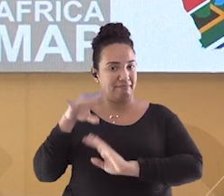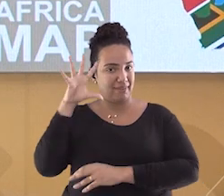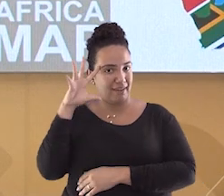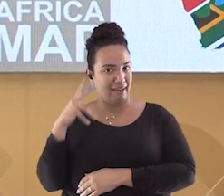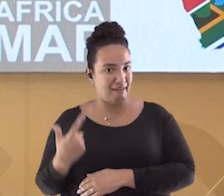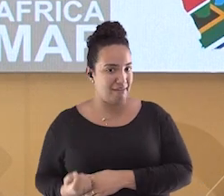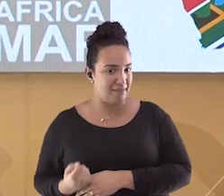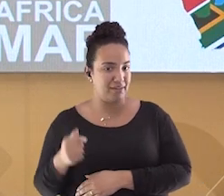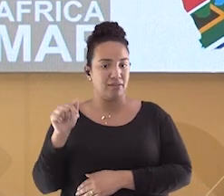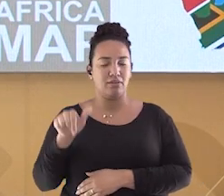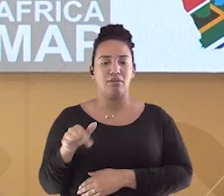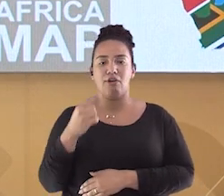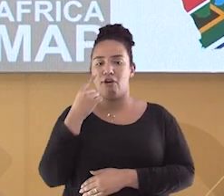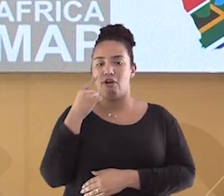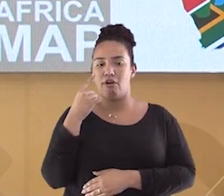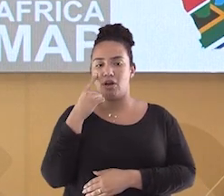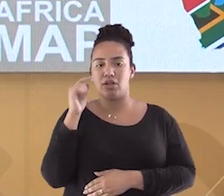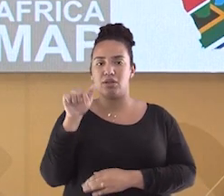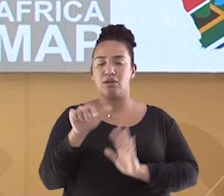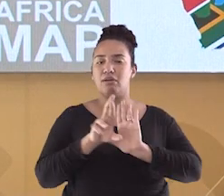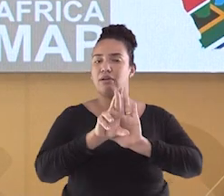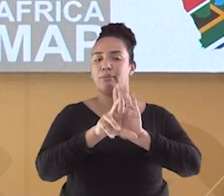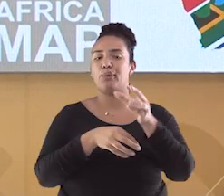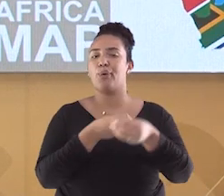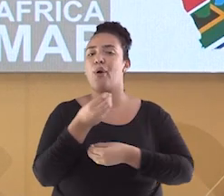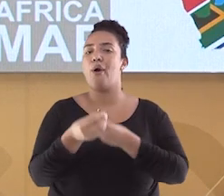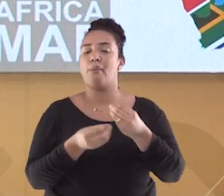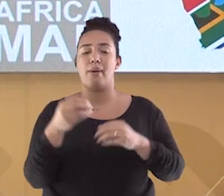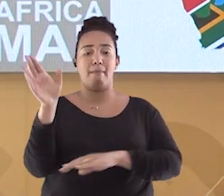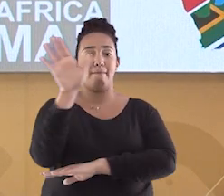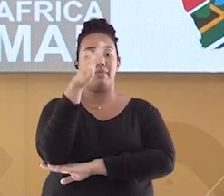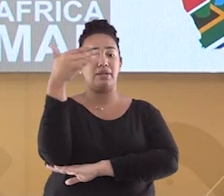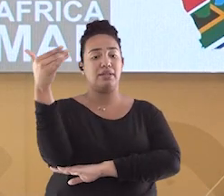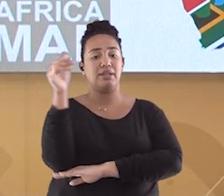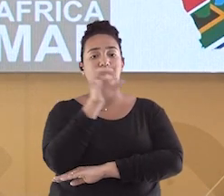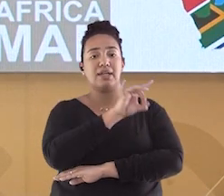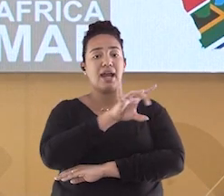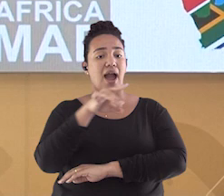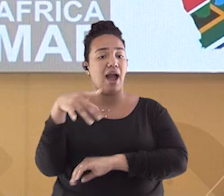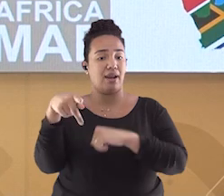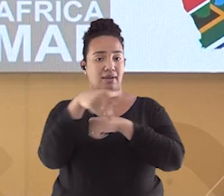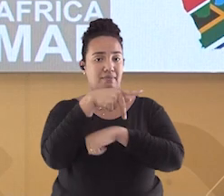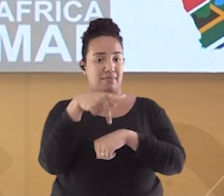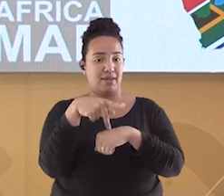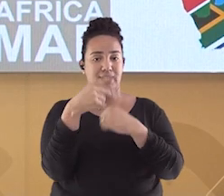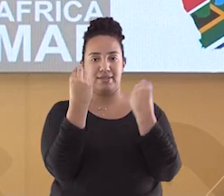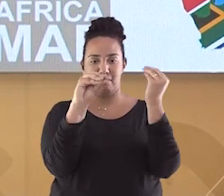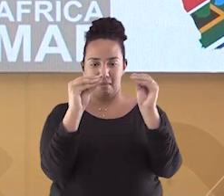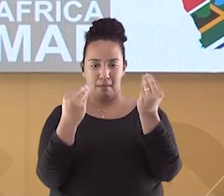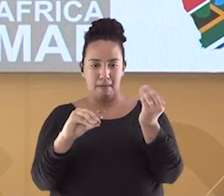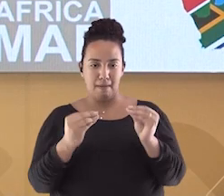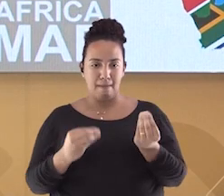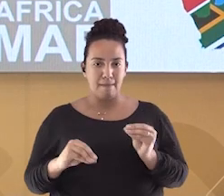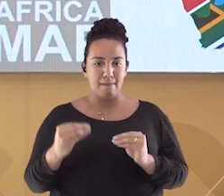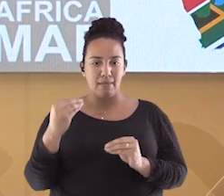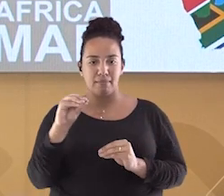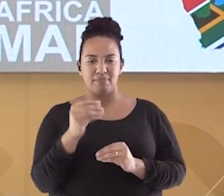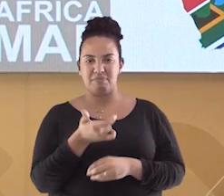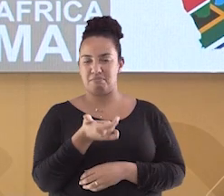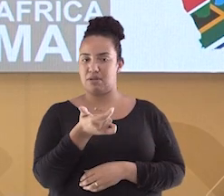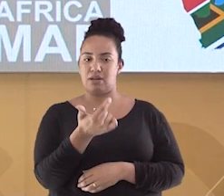África, que ele foi preenchido e representado pelas bandeiras de cada um dos países. Não